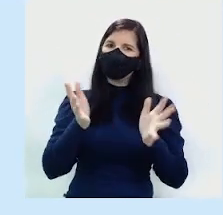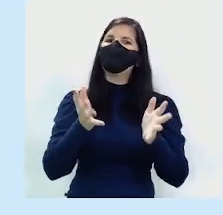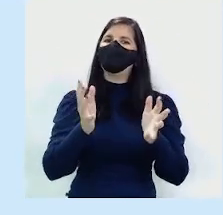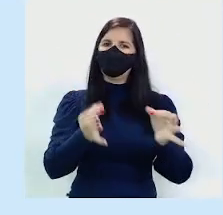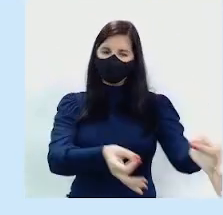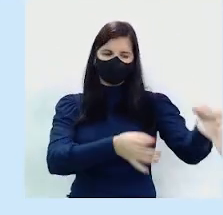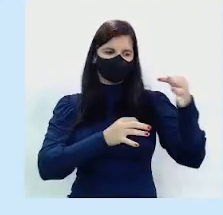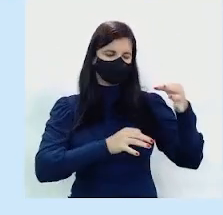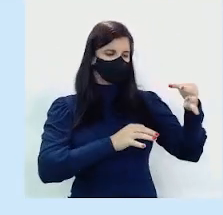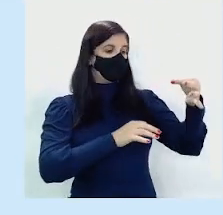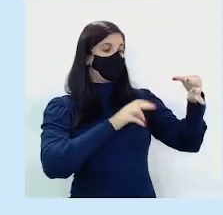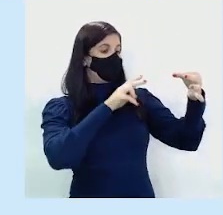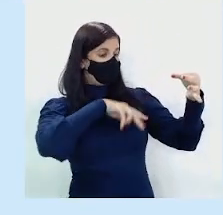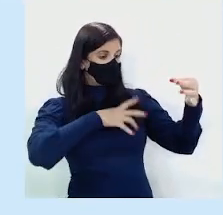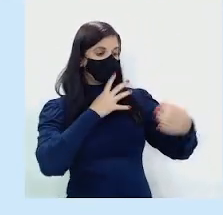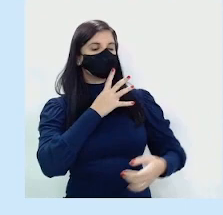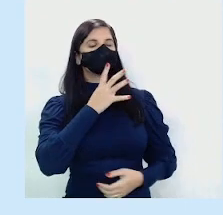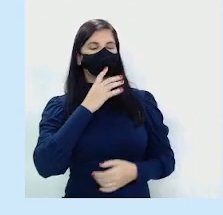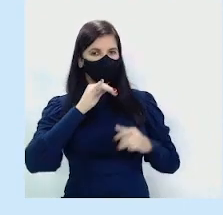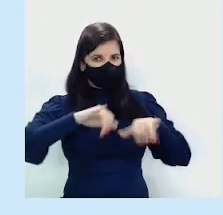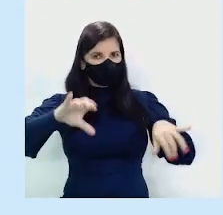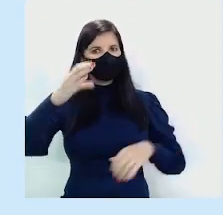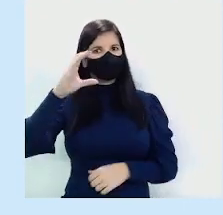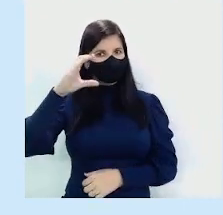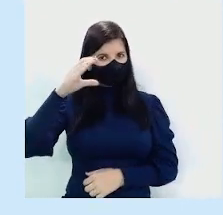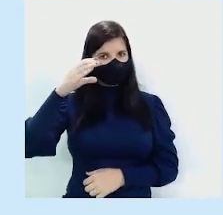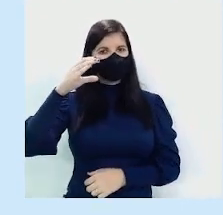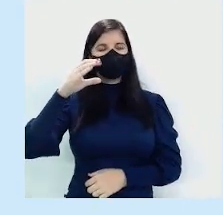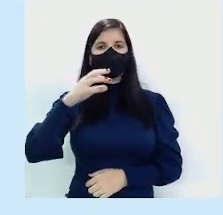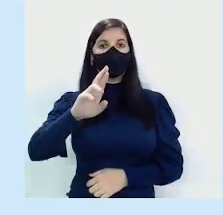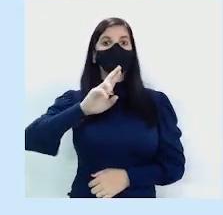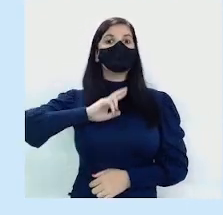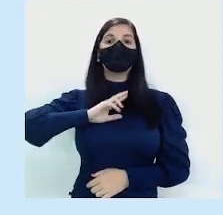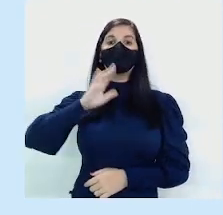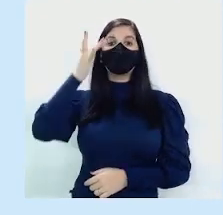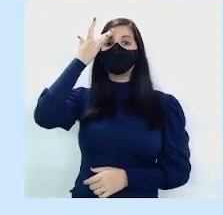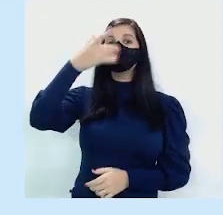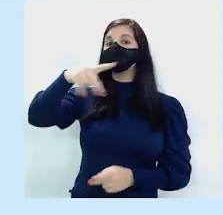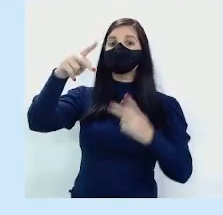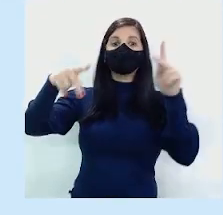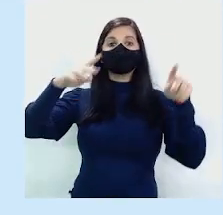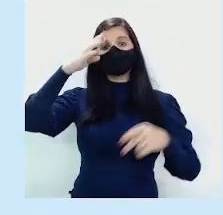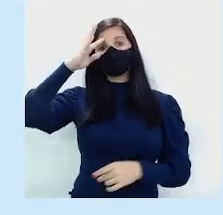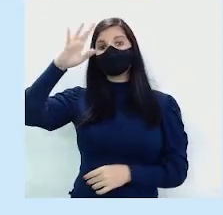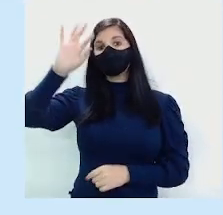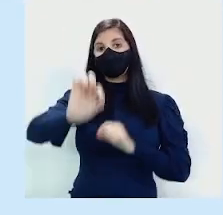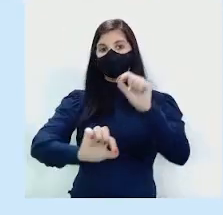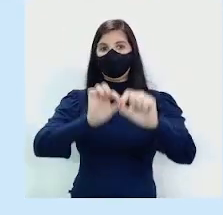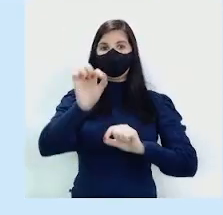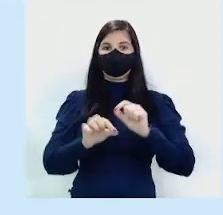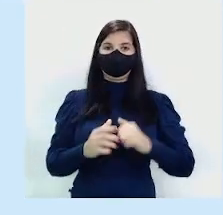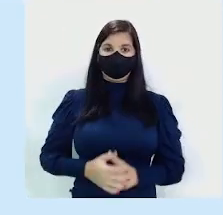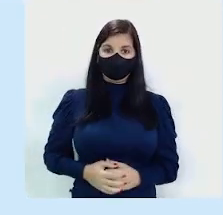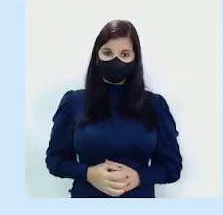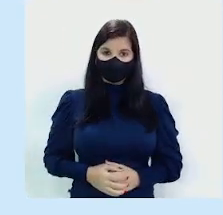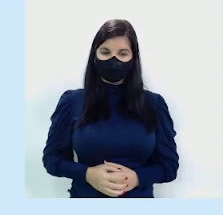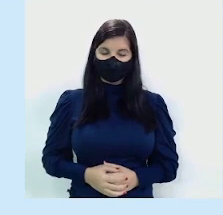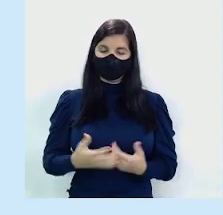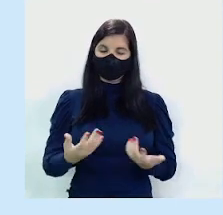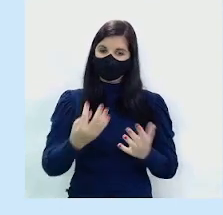de divulgação científica, o que é que você pode me responder? O que é que você imagina que seja um